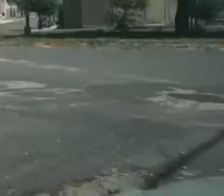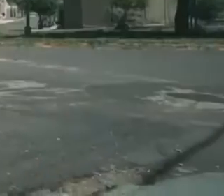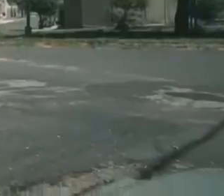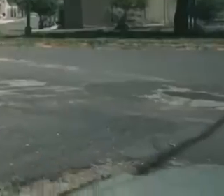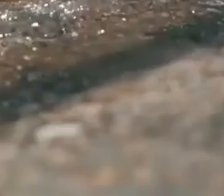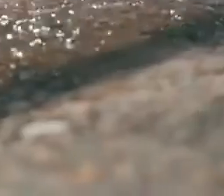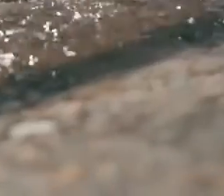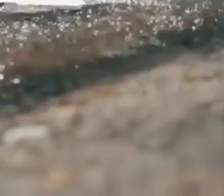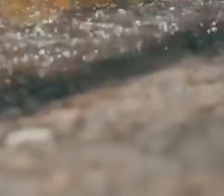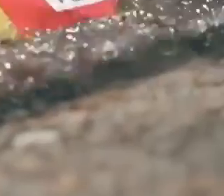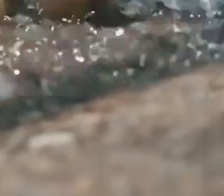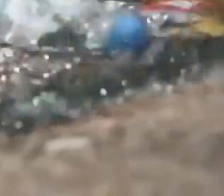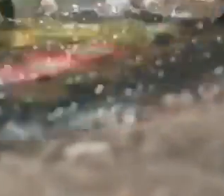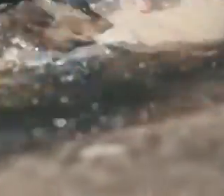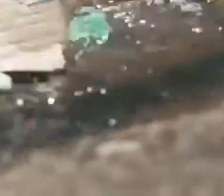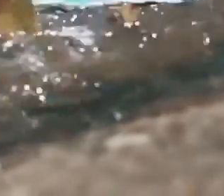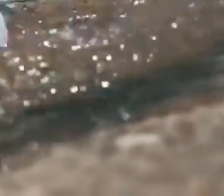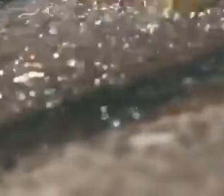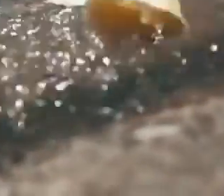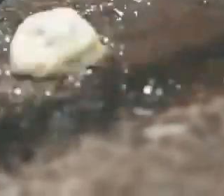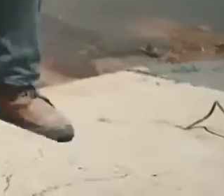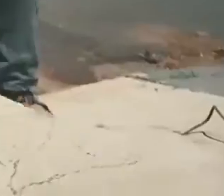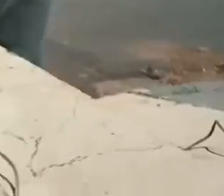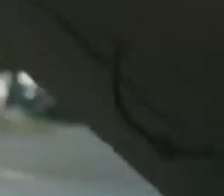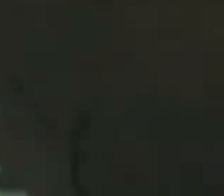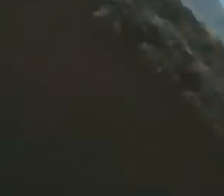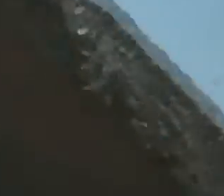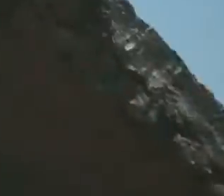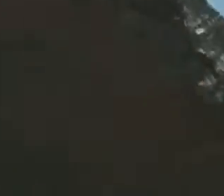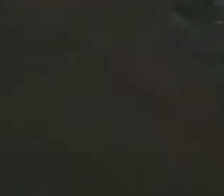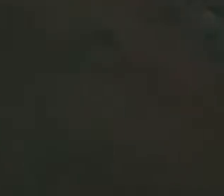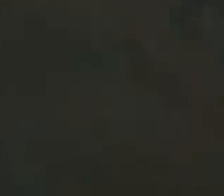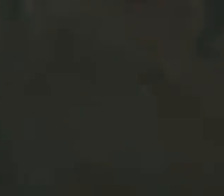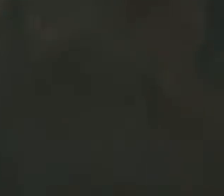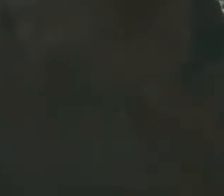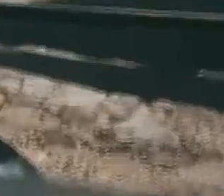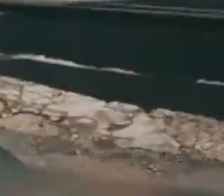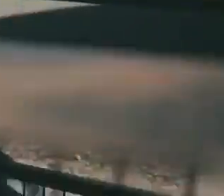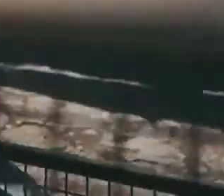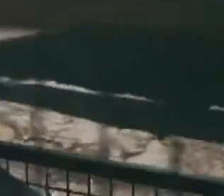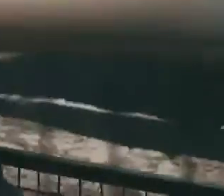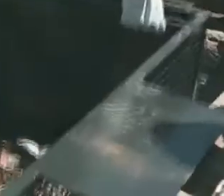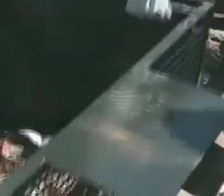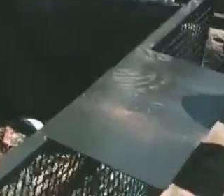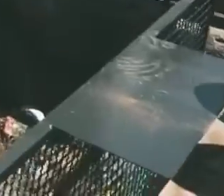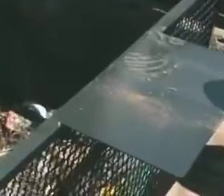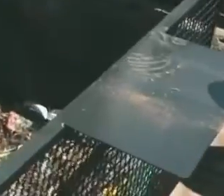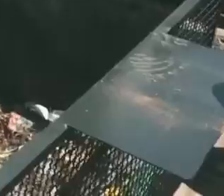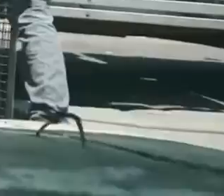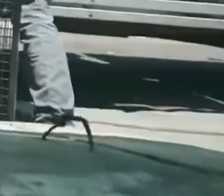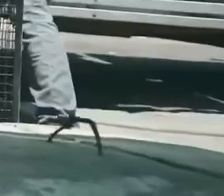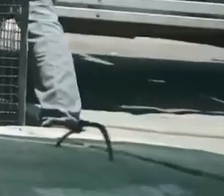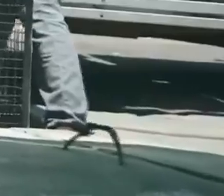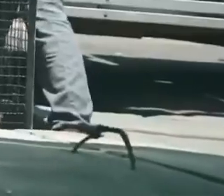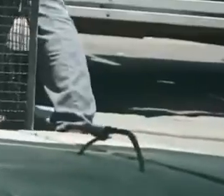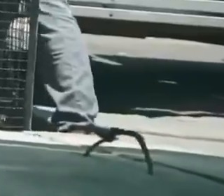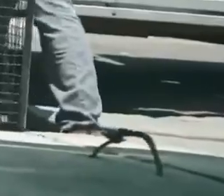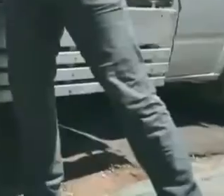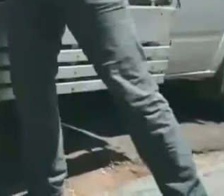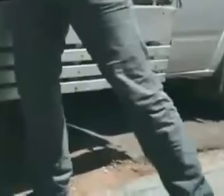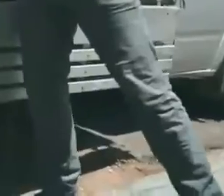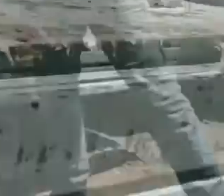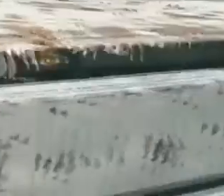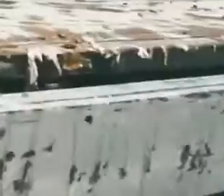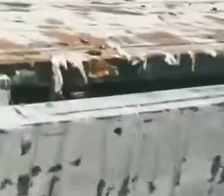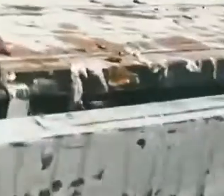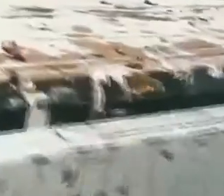top hein transbordam contaminam e proliferam insetos e roedores o bueiro inteligente possui o caimento exato para escoamento